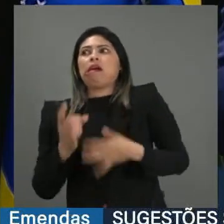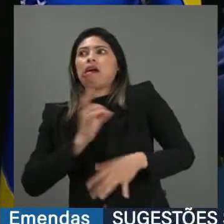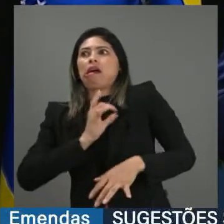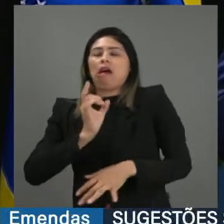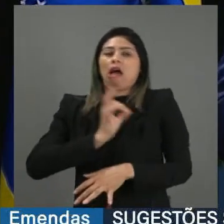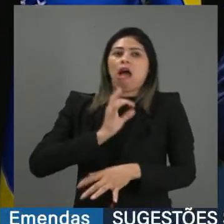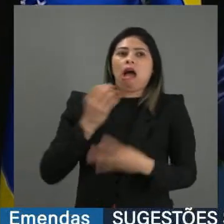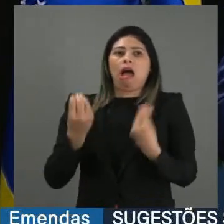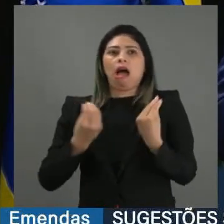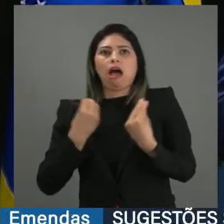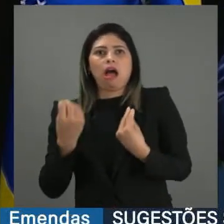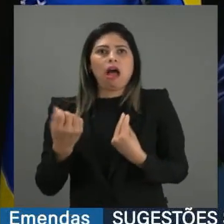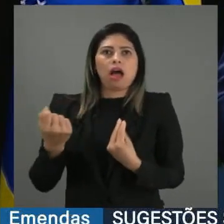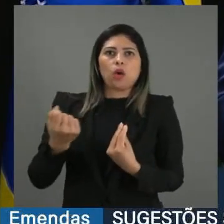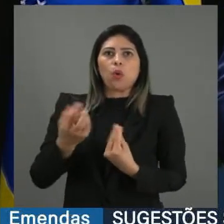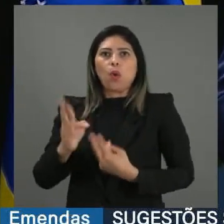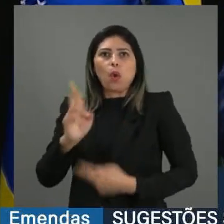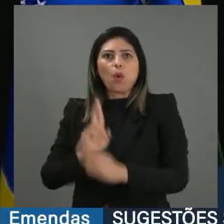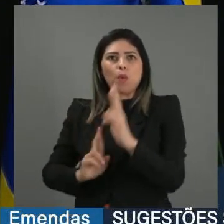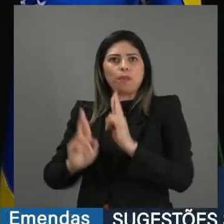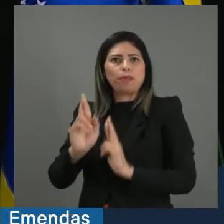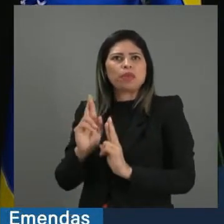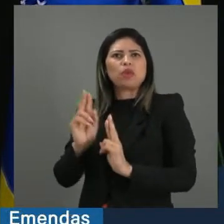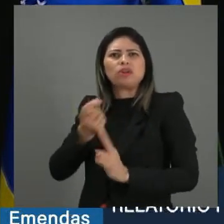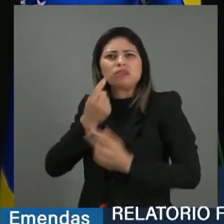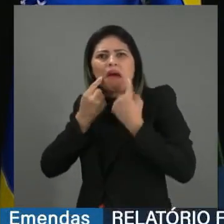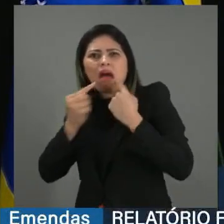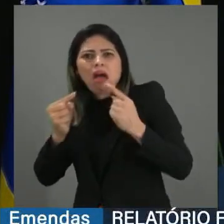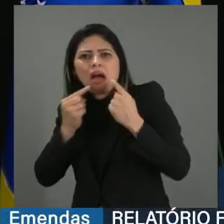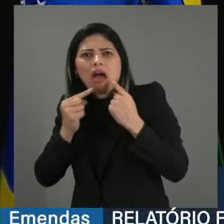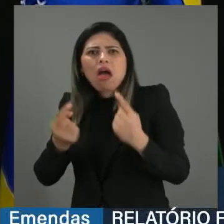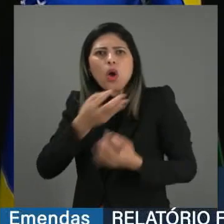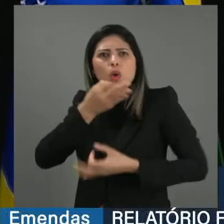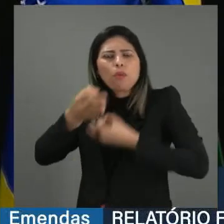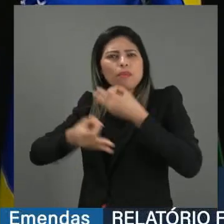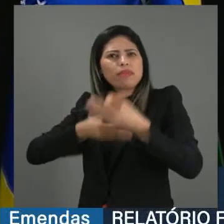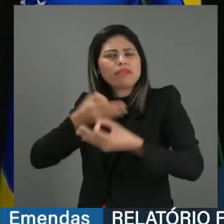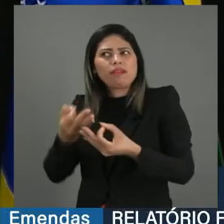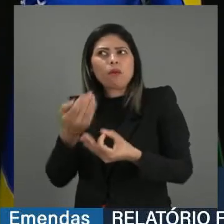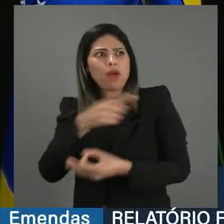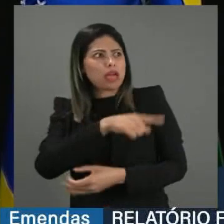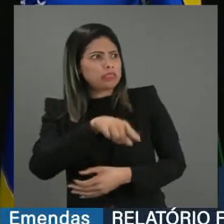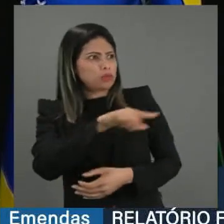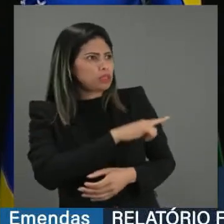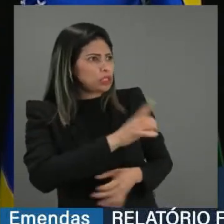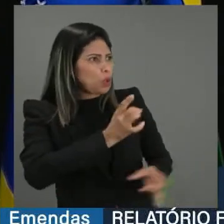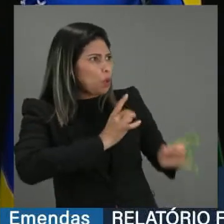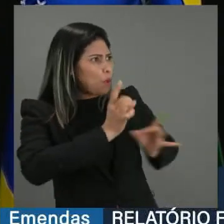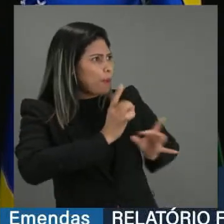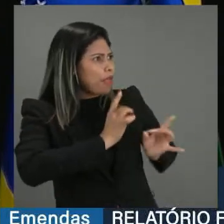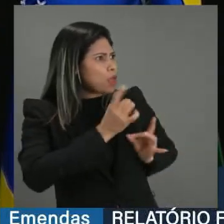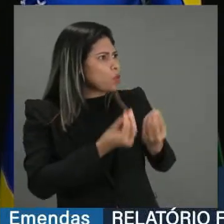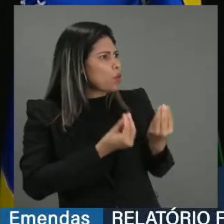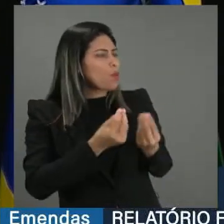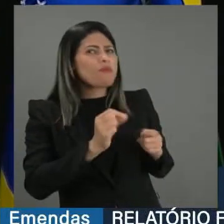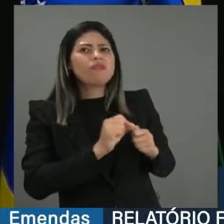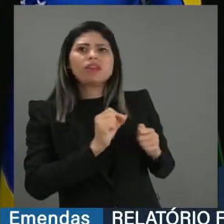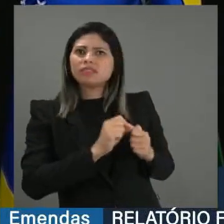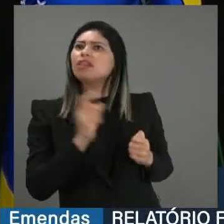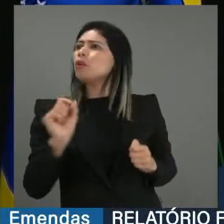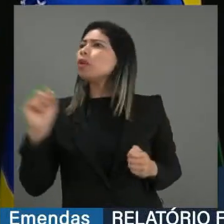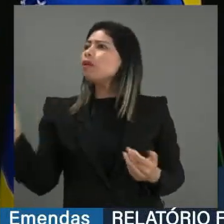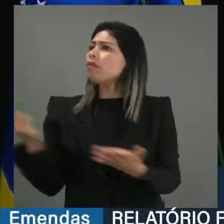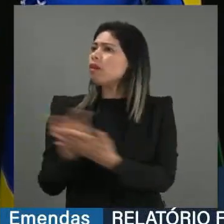a eles, tomam uma decisão dessa. Sabe o que vai acontecer, doutor Irã, meu